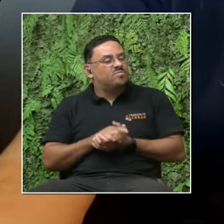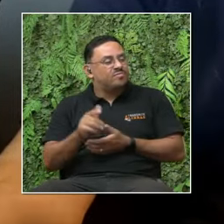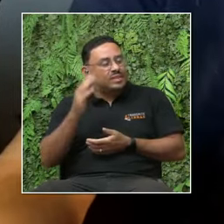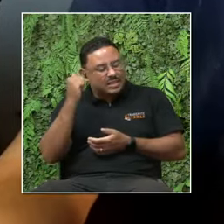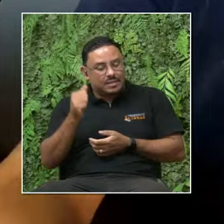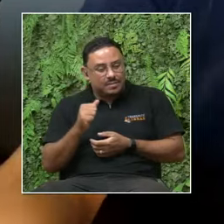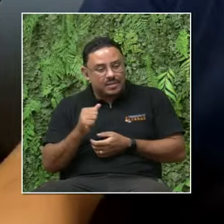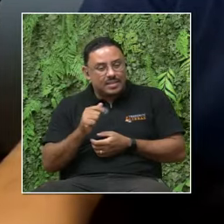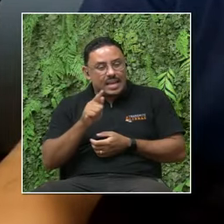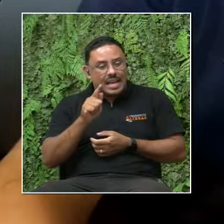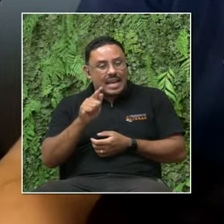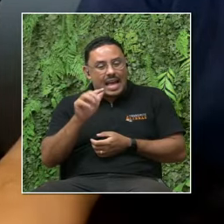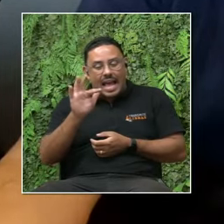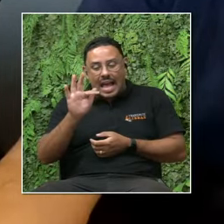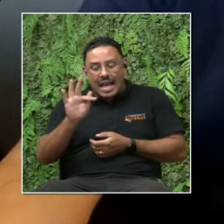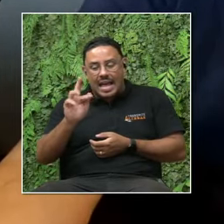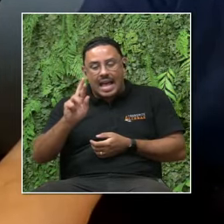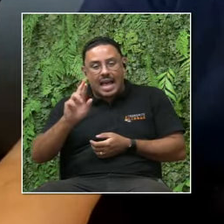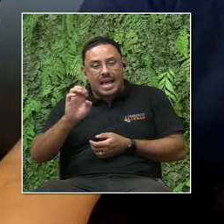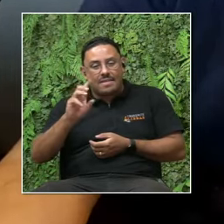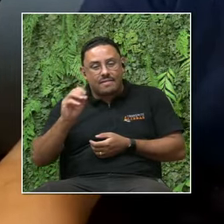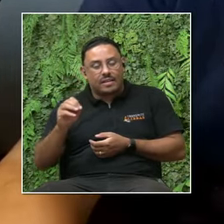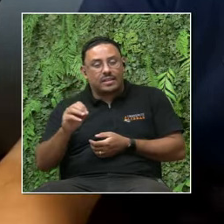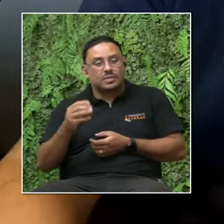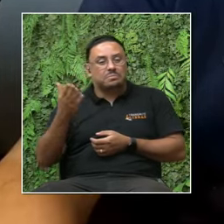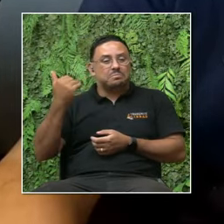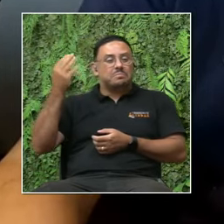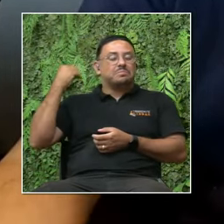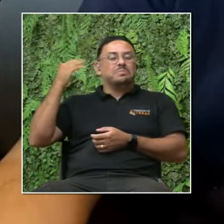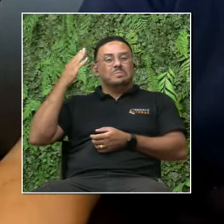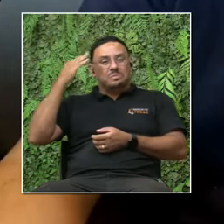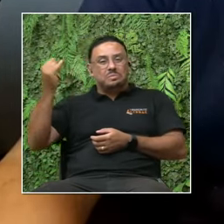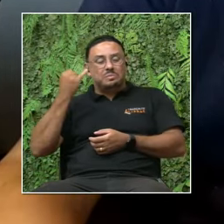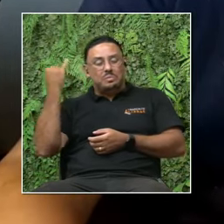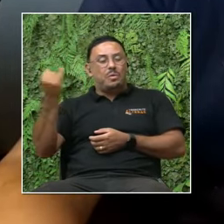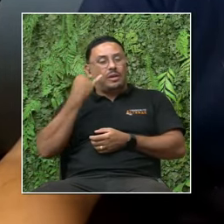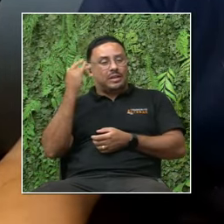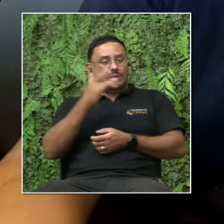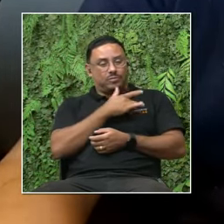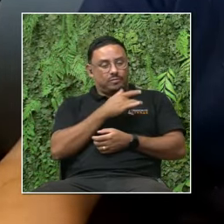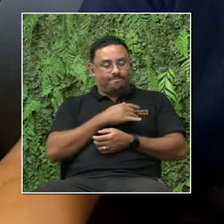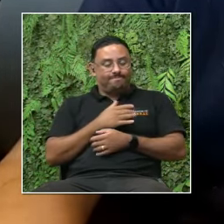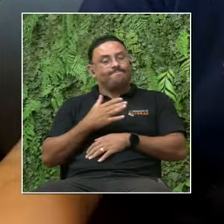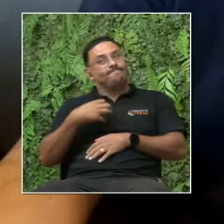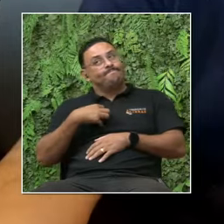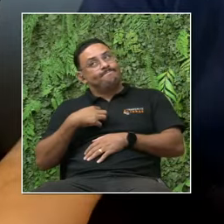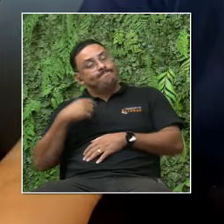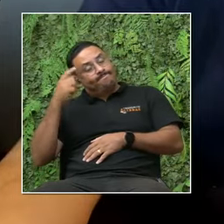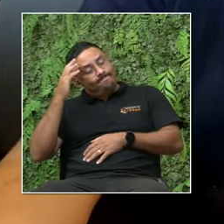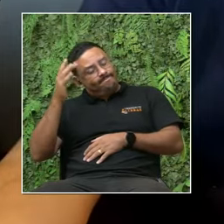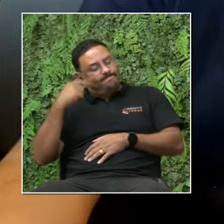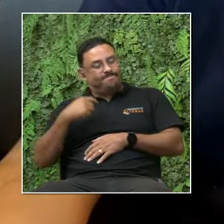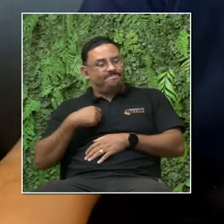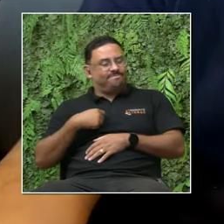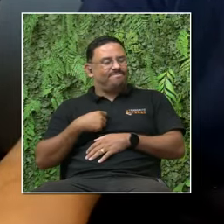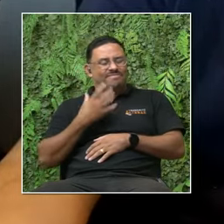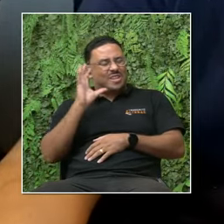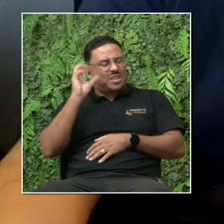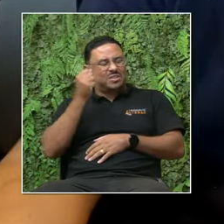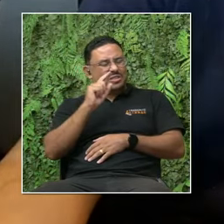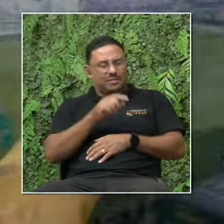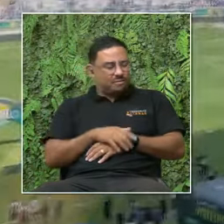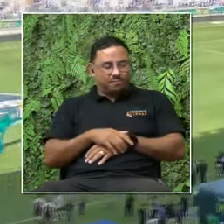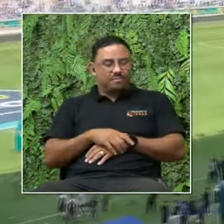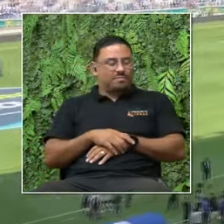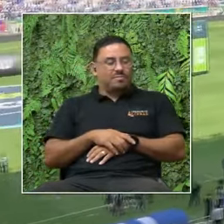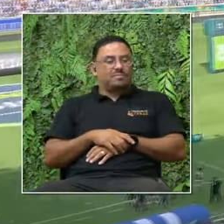qu saber se o Fred foi o grande camisa 9 nos últimos anos do Cruzeiro Ah para mim cara não foi não